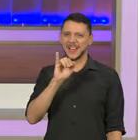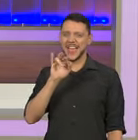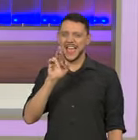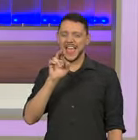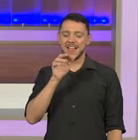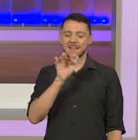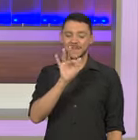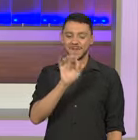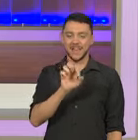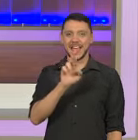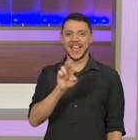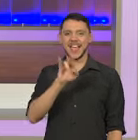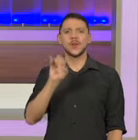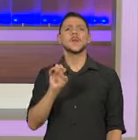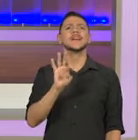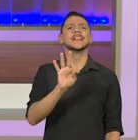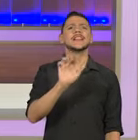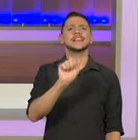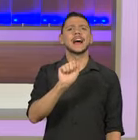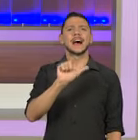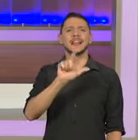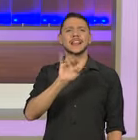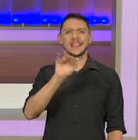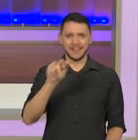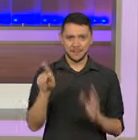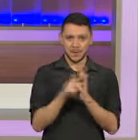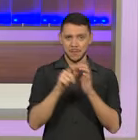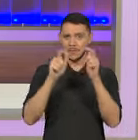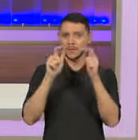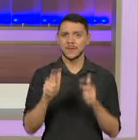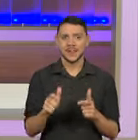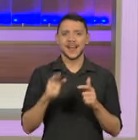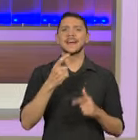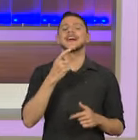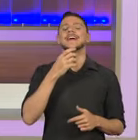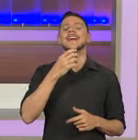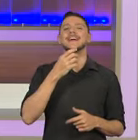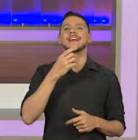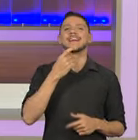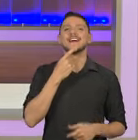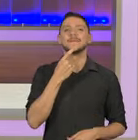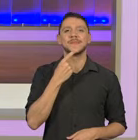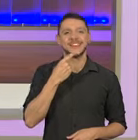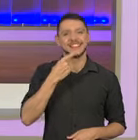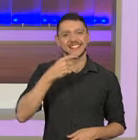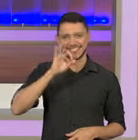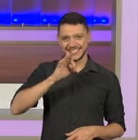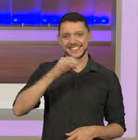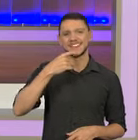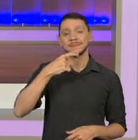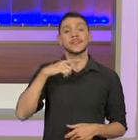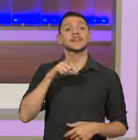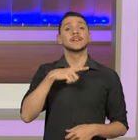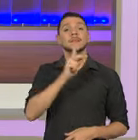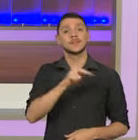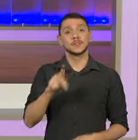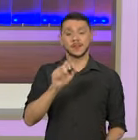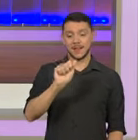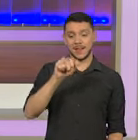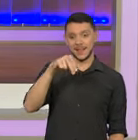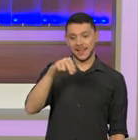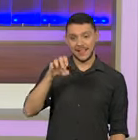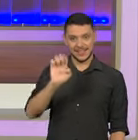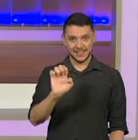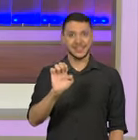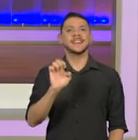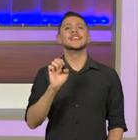todo mundo aqui. Quem mais está aí? Vamos lá, quero ver o chat subindo. Vamos. Fala todo mundo. Olá, pro Anne. Anne Pereira,